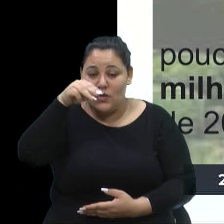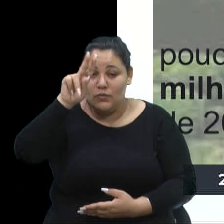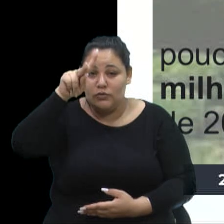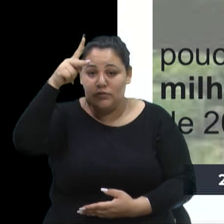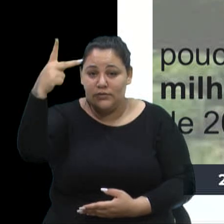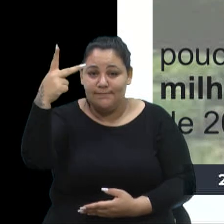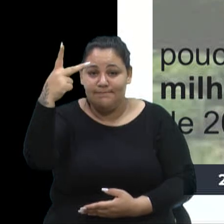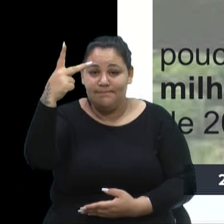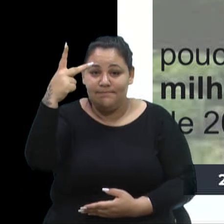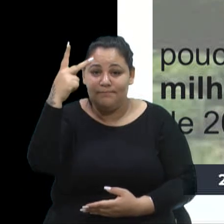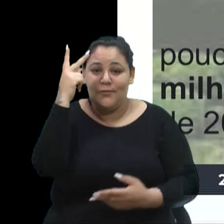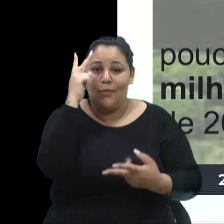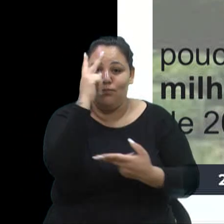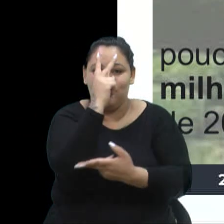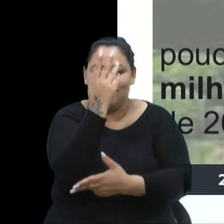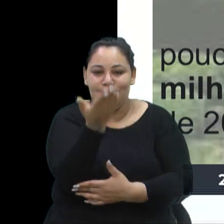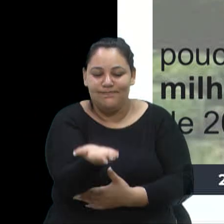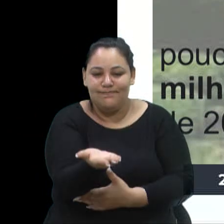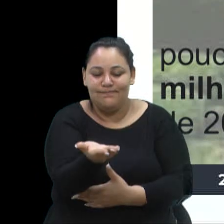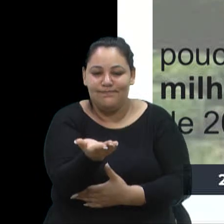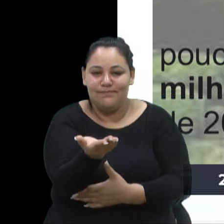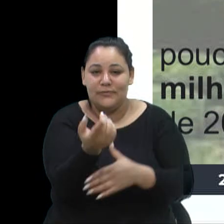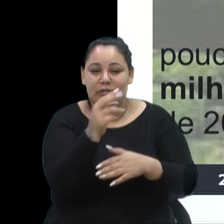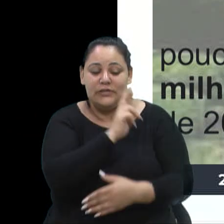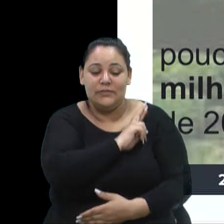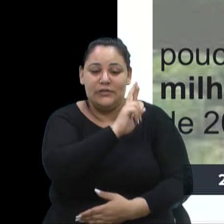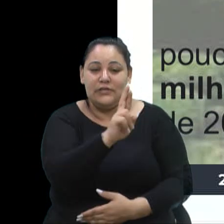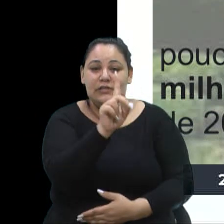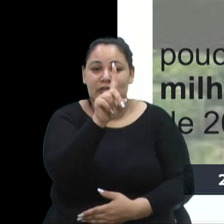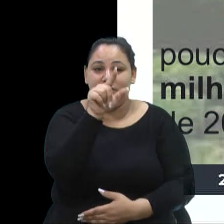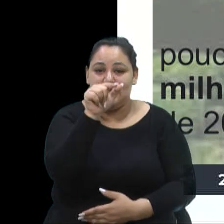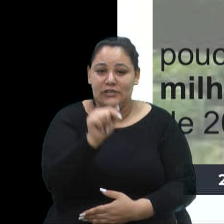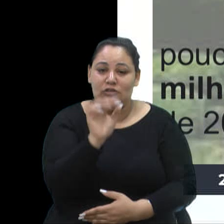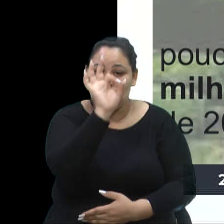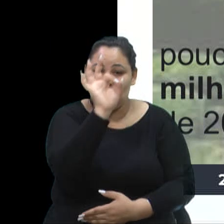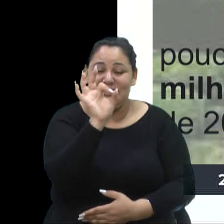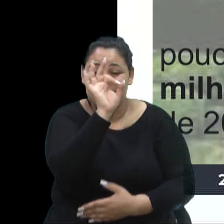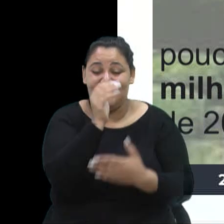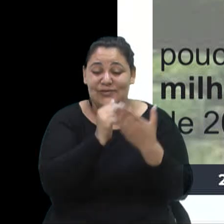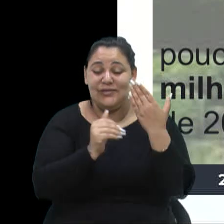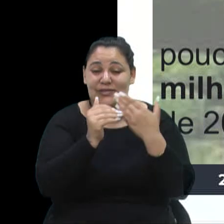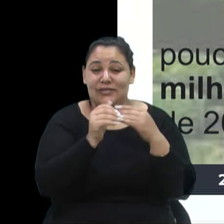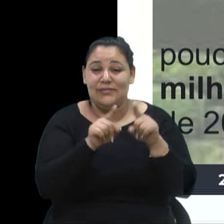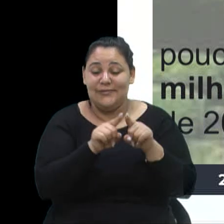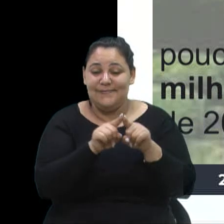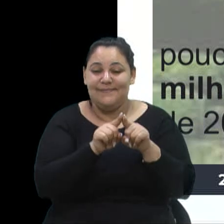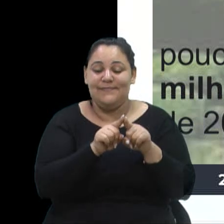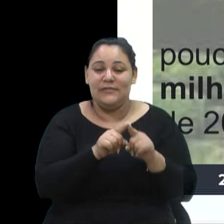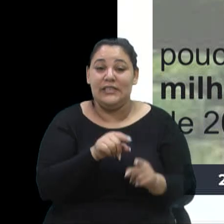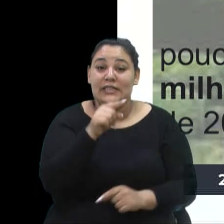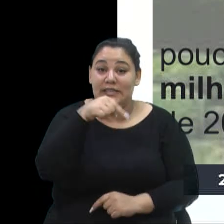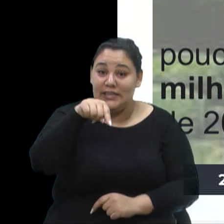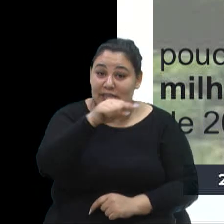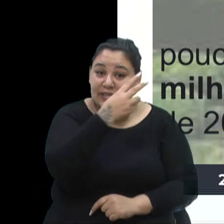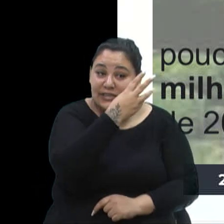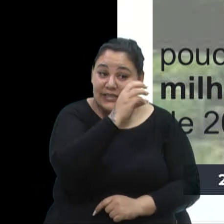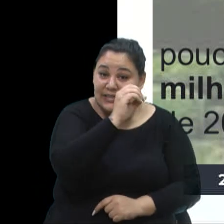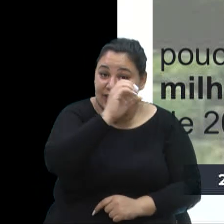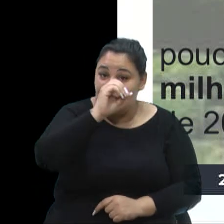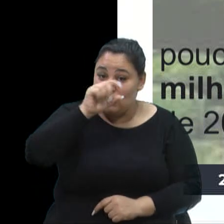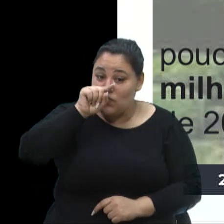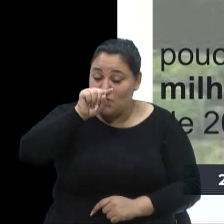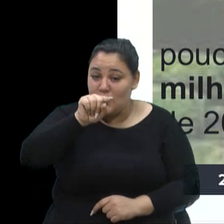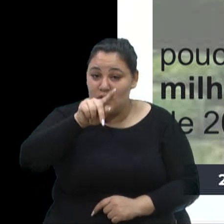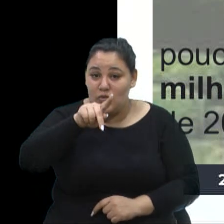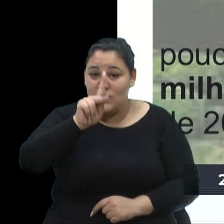desmatados no bioma da Amazônia, representando 17% do total. Destes, 300 mil quilômetros